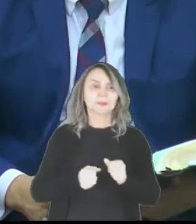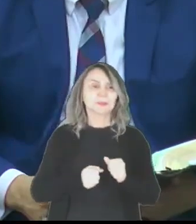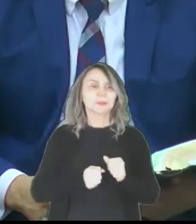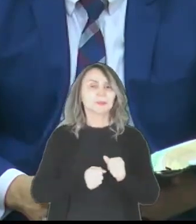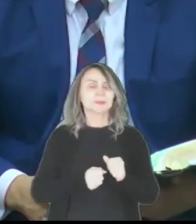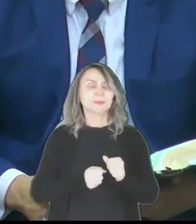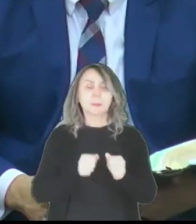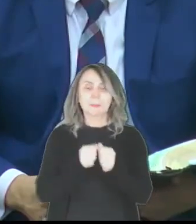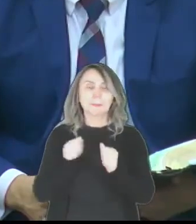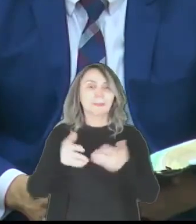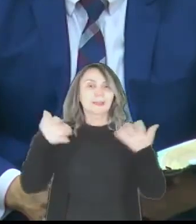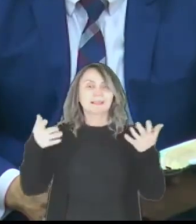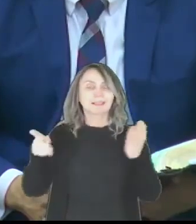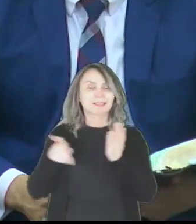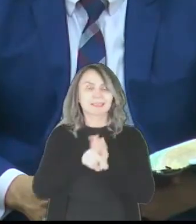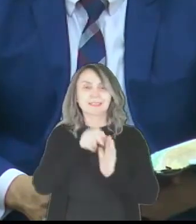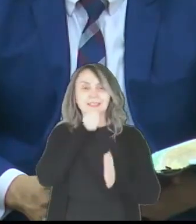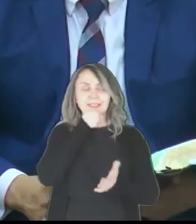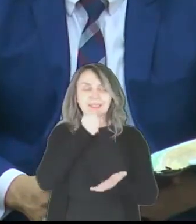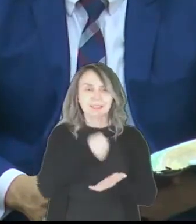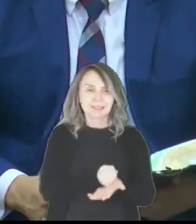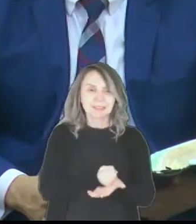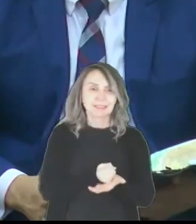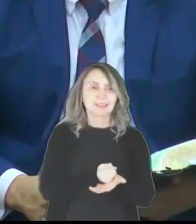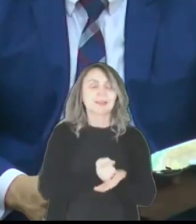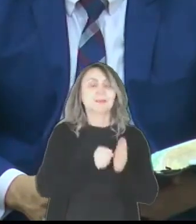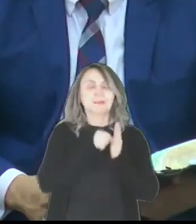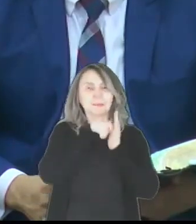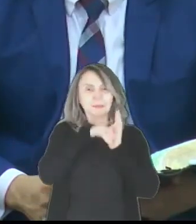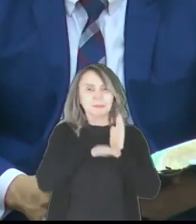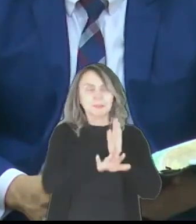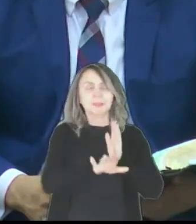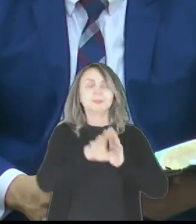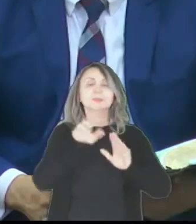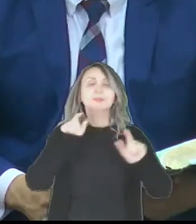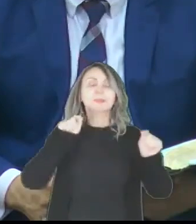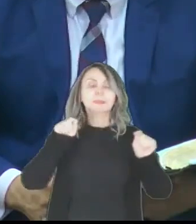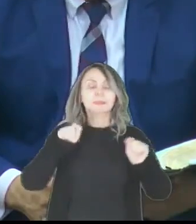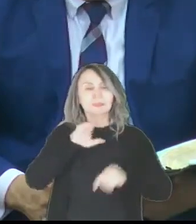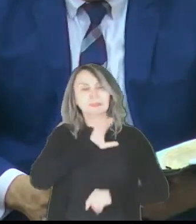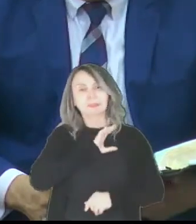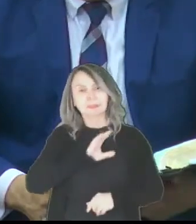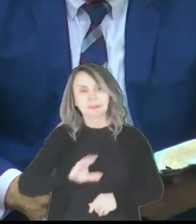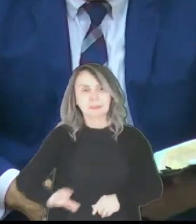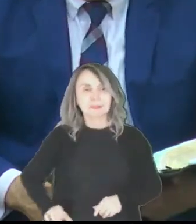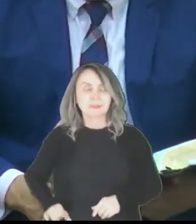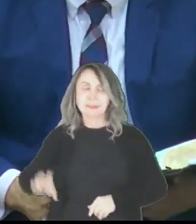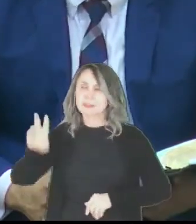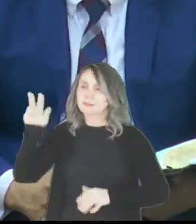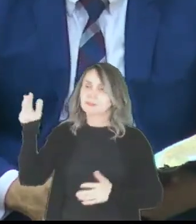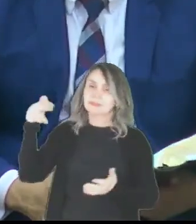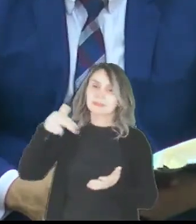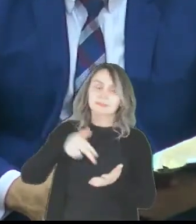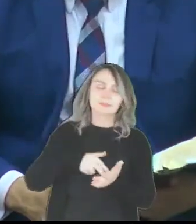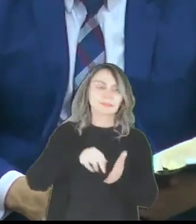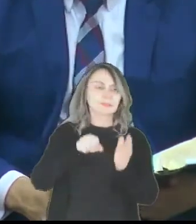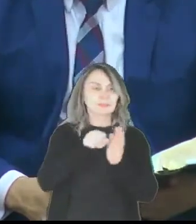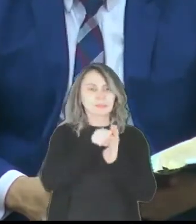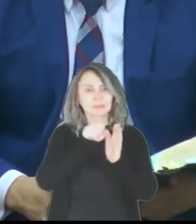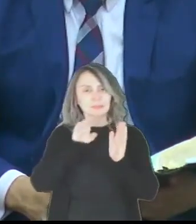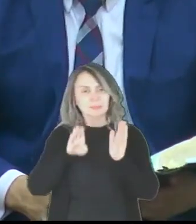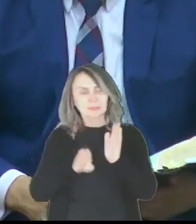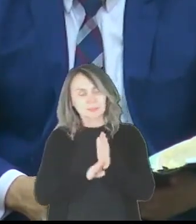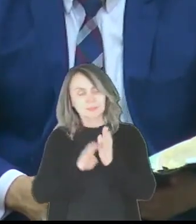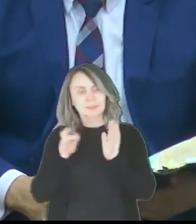aqueles milagres eram figuras do Cristo que havia de vir, eram símbolos do Cristo que havia de